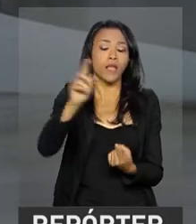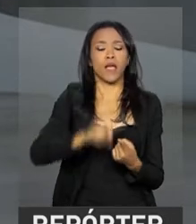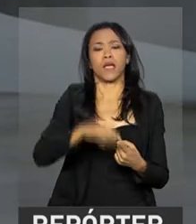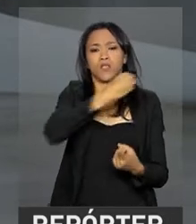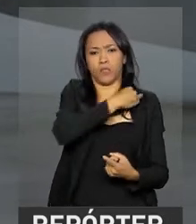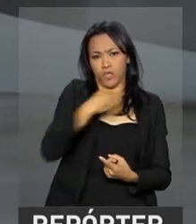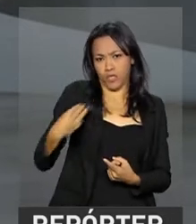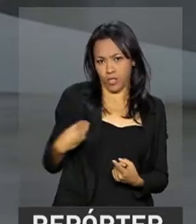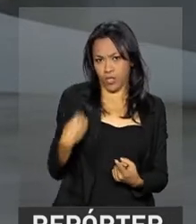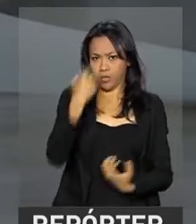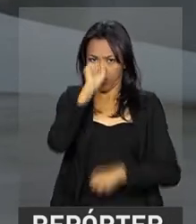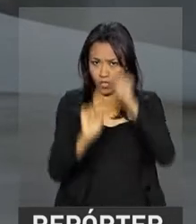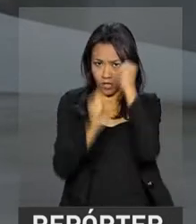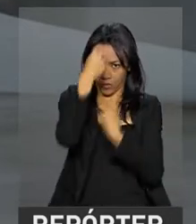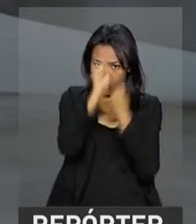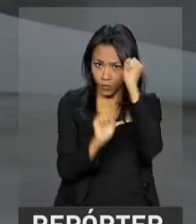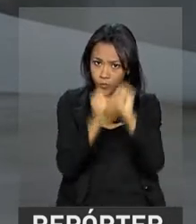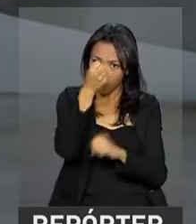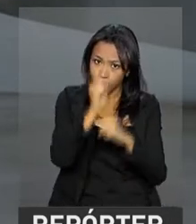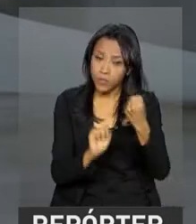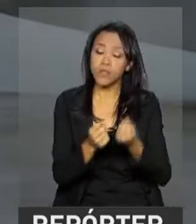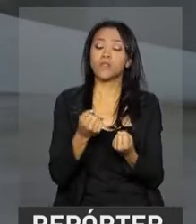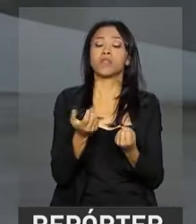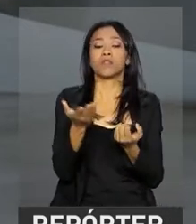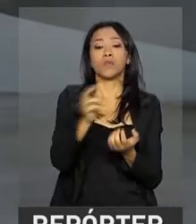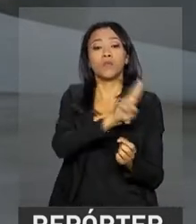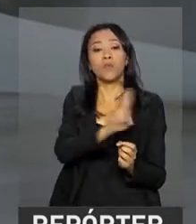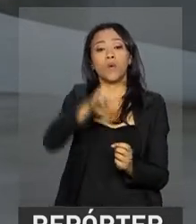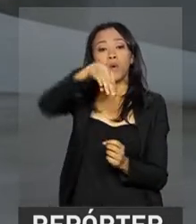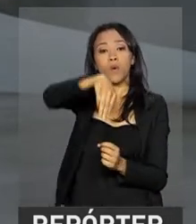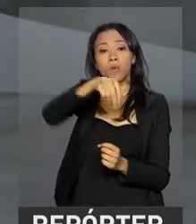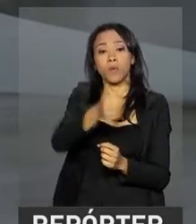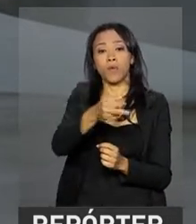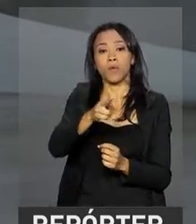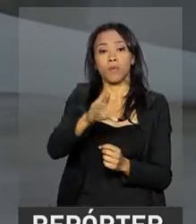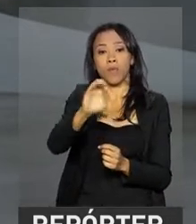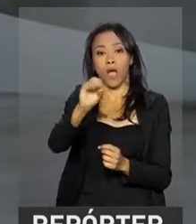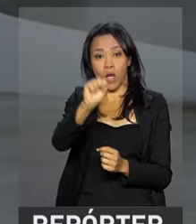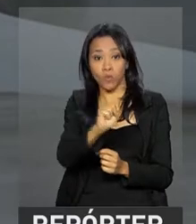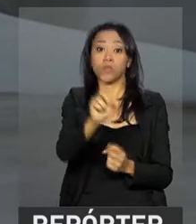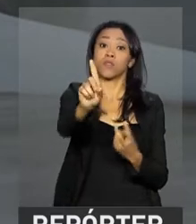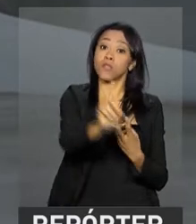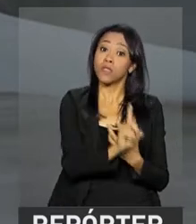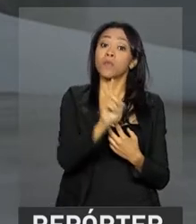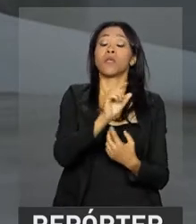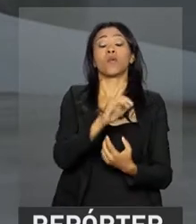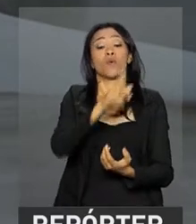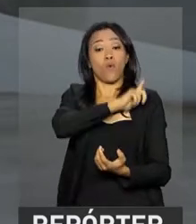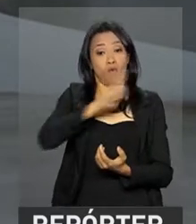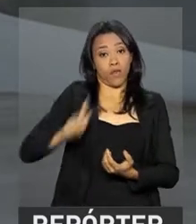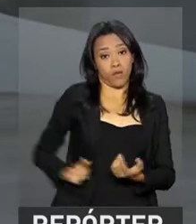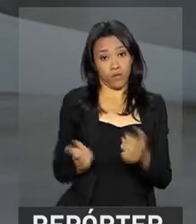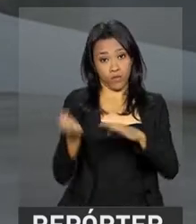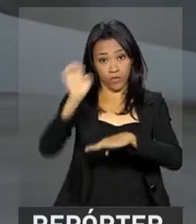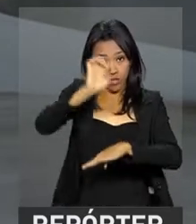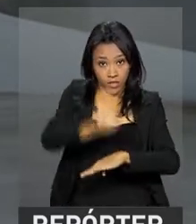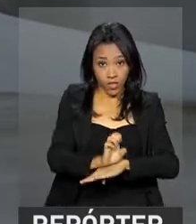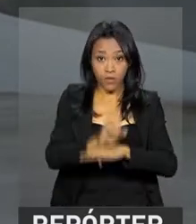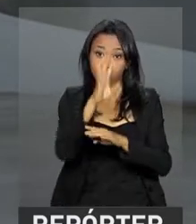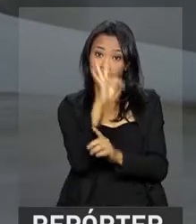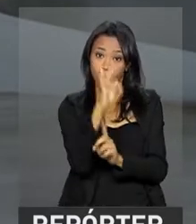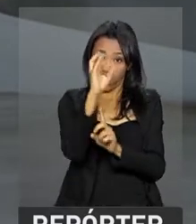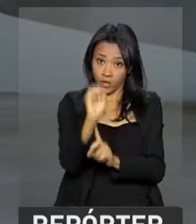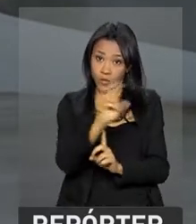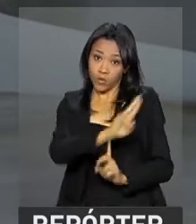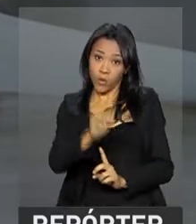e comércio exterior e serviços maxi pereira e também do governador do tocantins marcelo miranda foto com